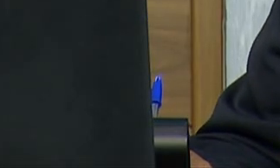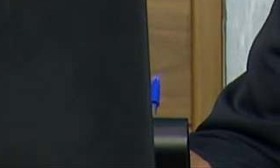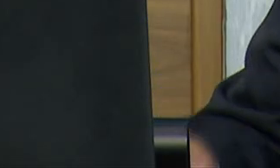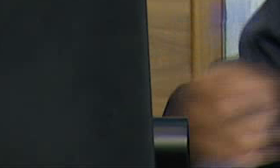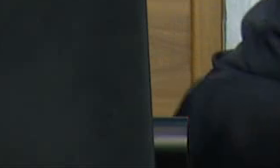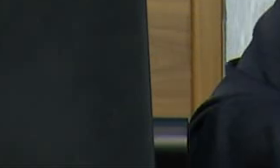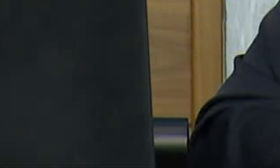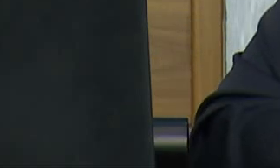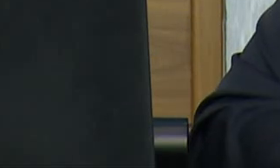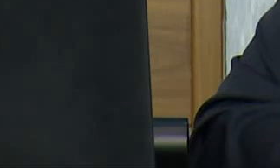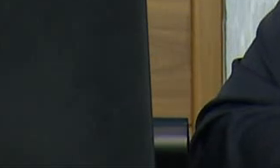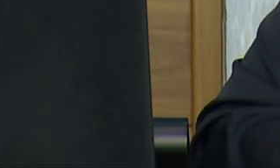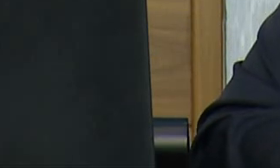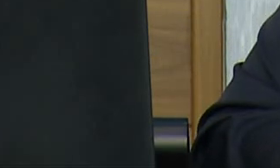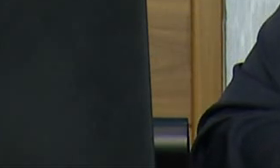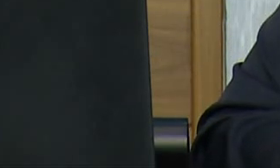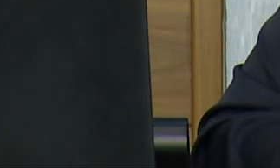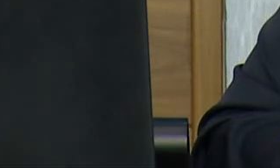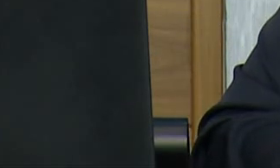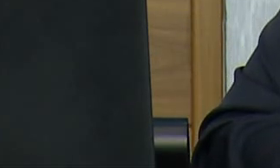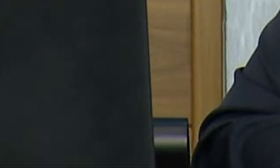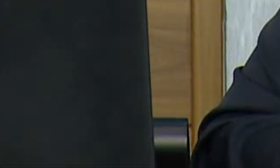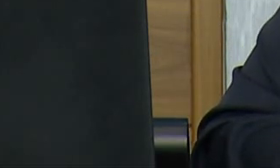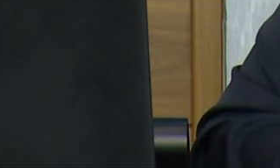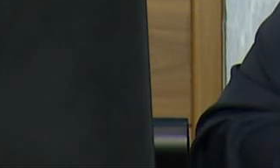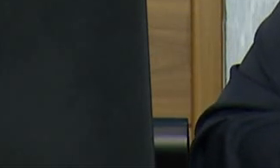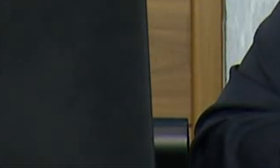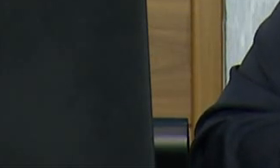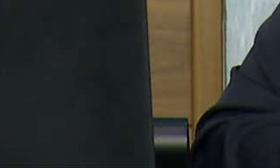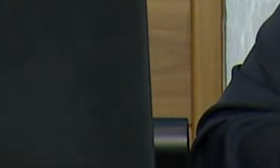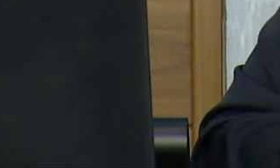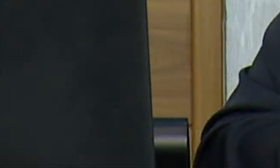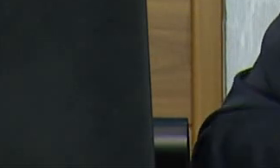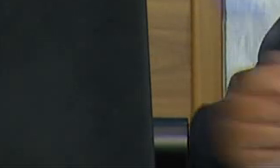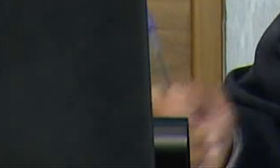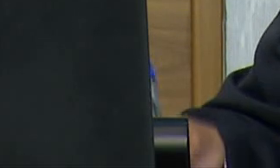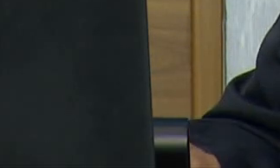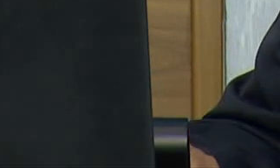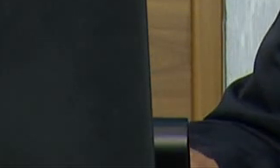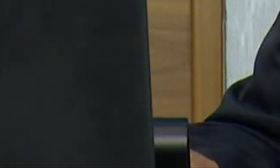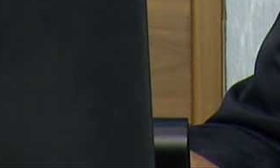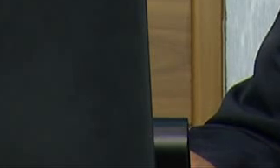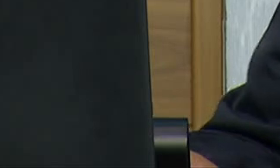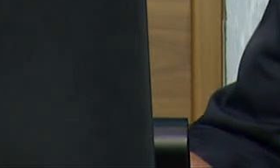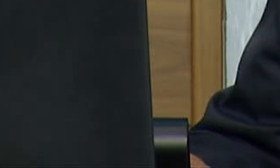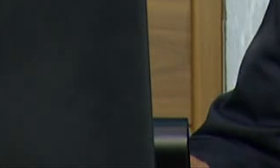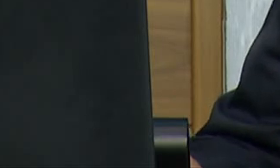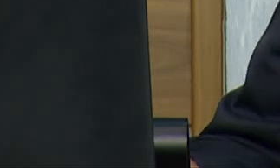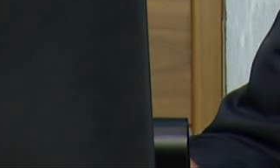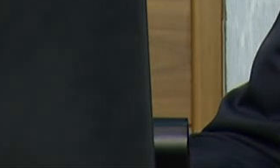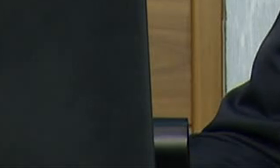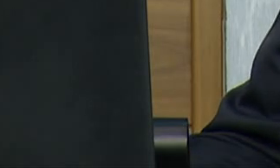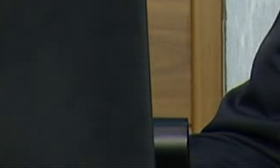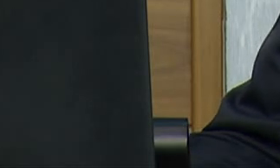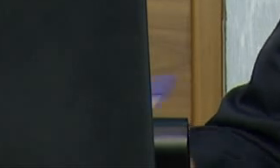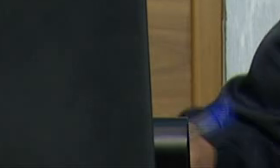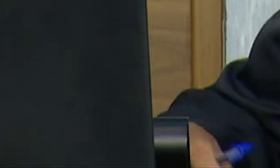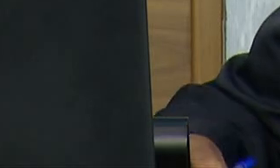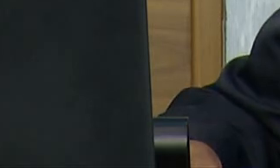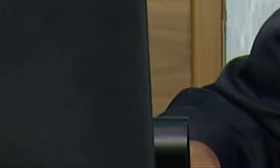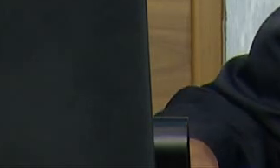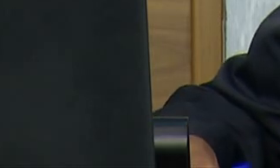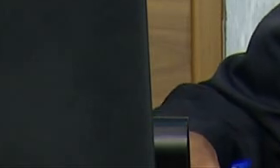a instituição do Código de Ética e Decoro Parlamentar. Eu coloco em discussão com a